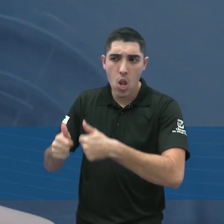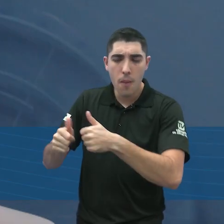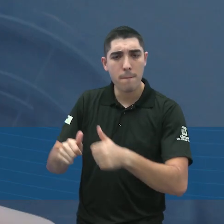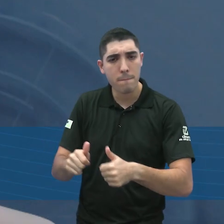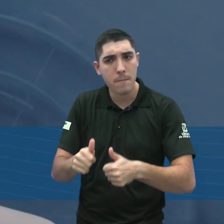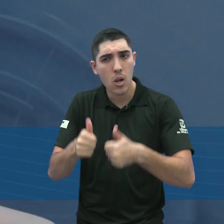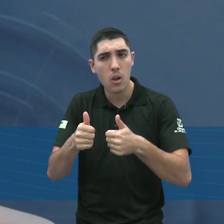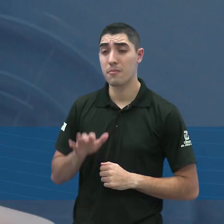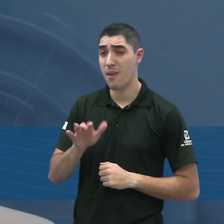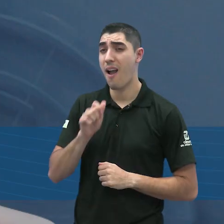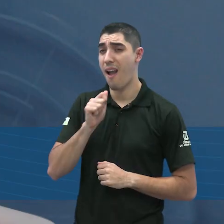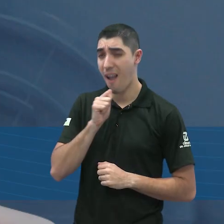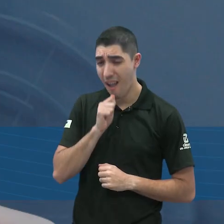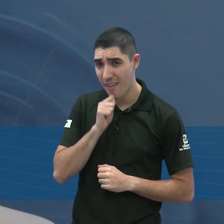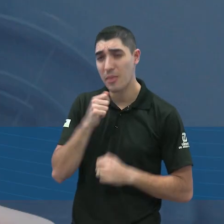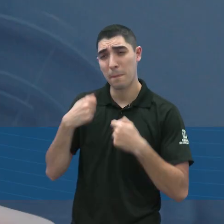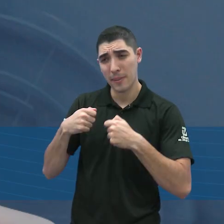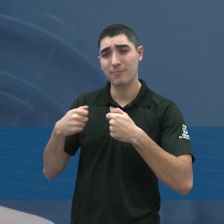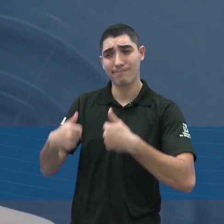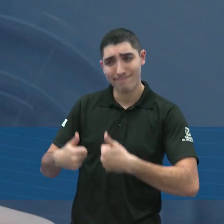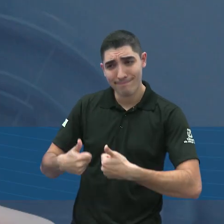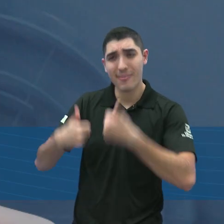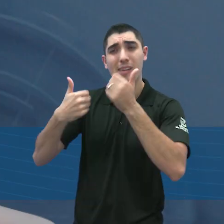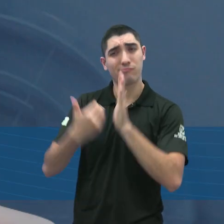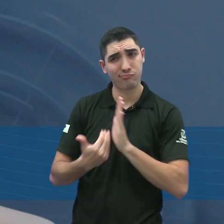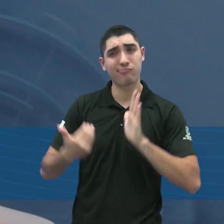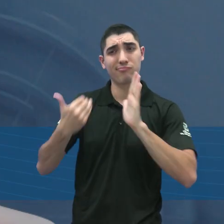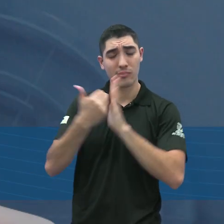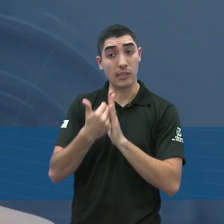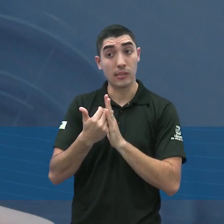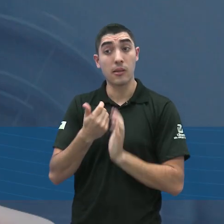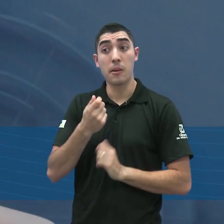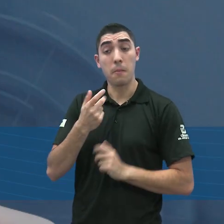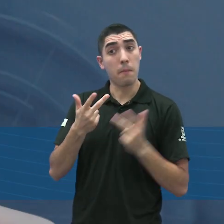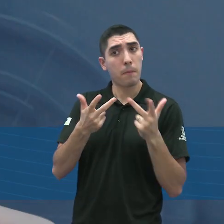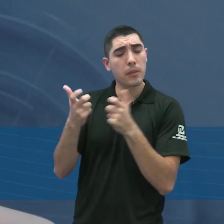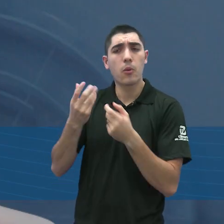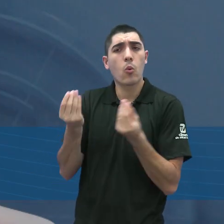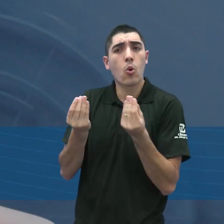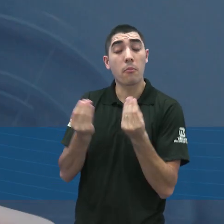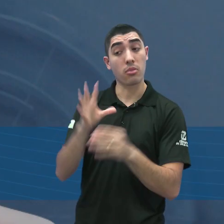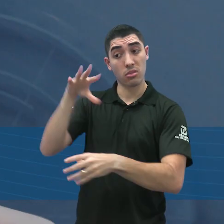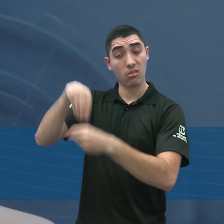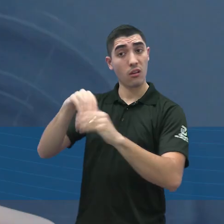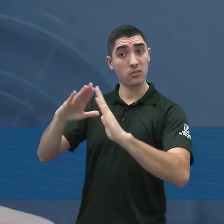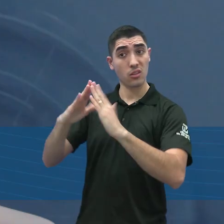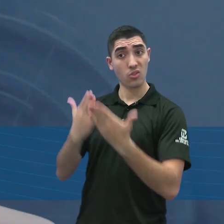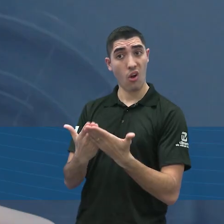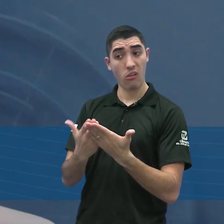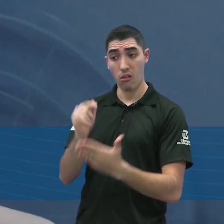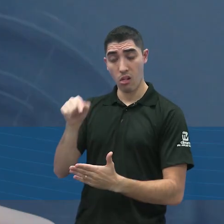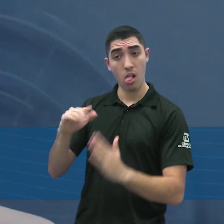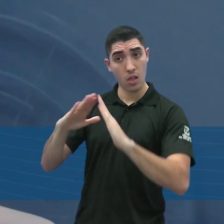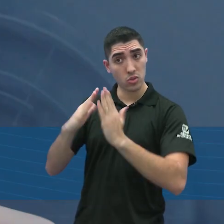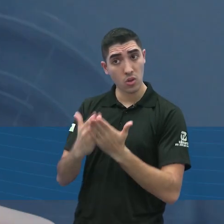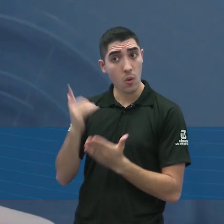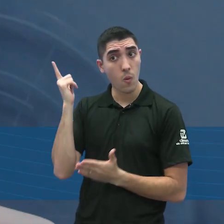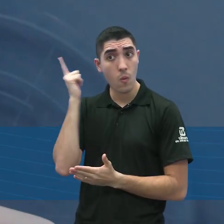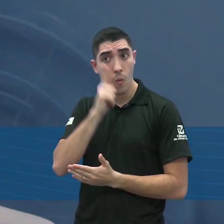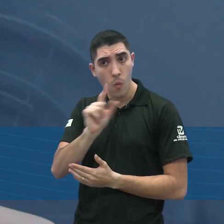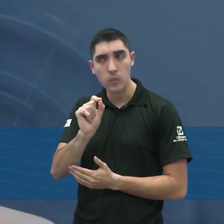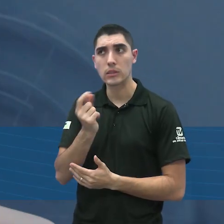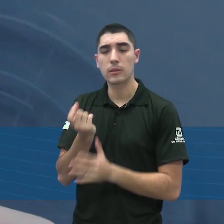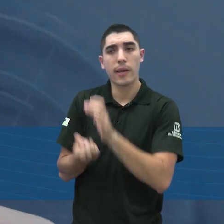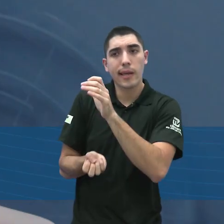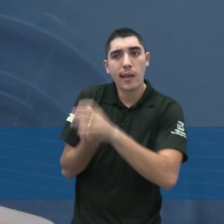ainda tem muito a caminhar. E isso a gente consegue perceber com o movimento das escolas. As escolas